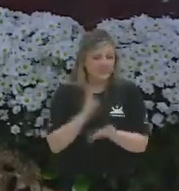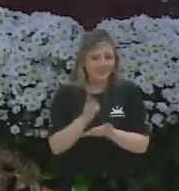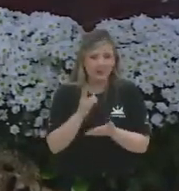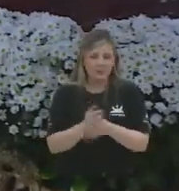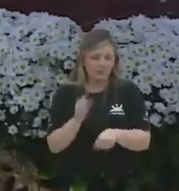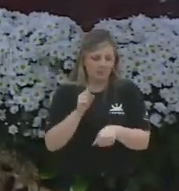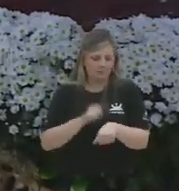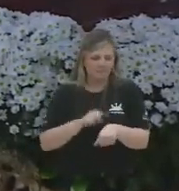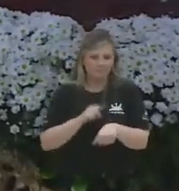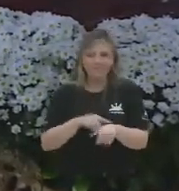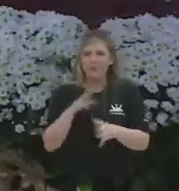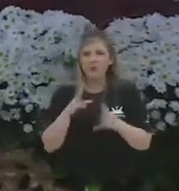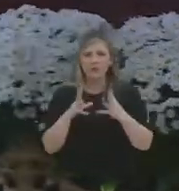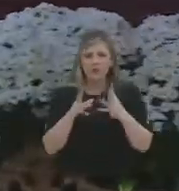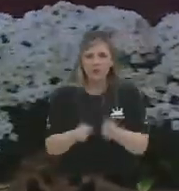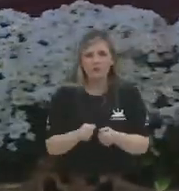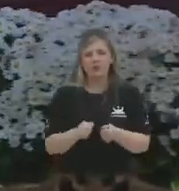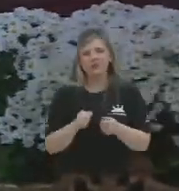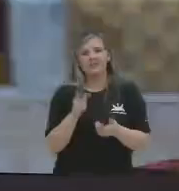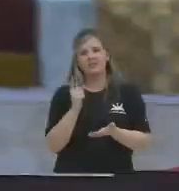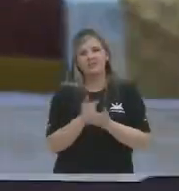vida isso.